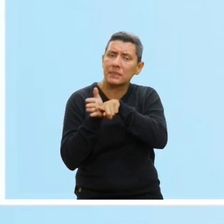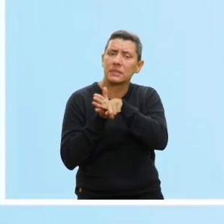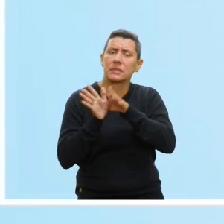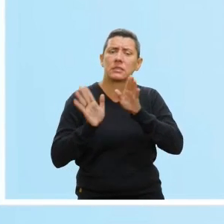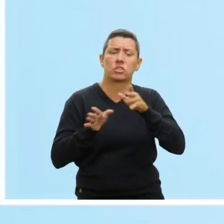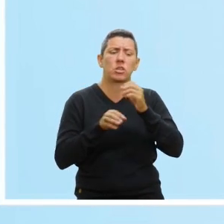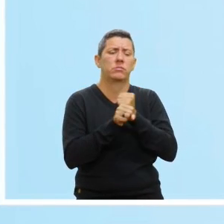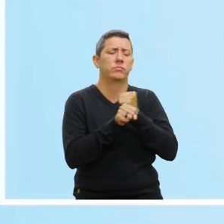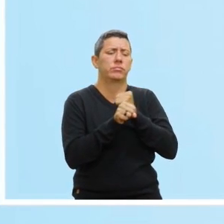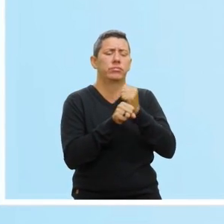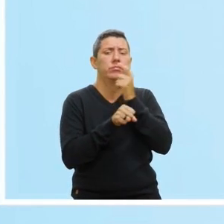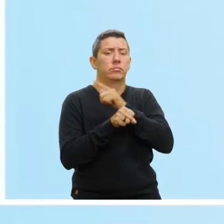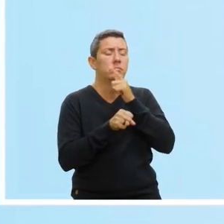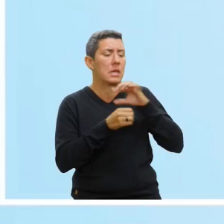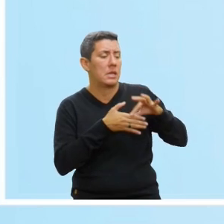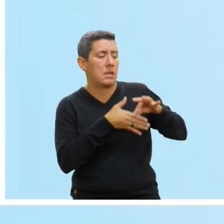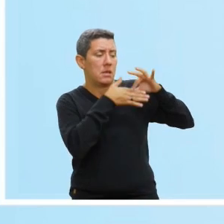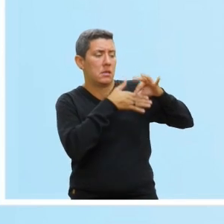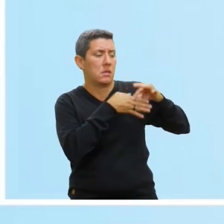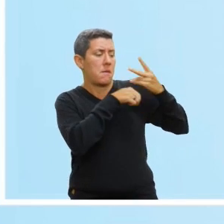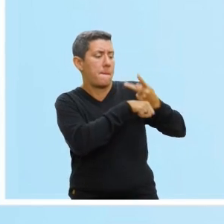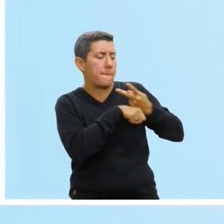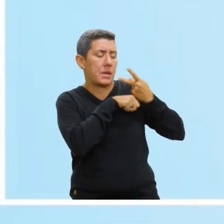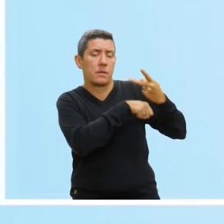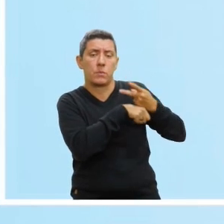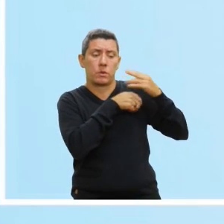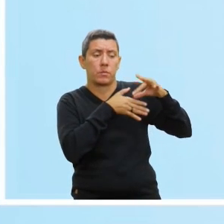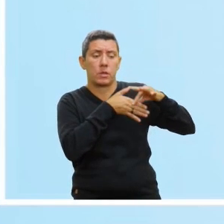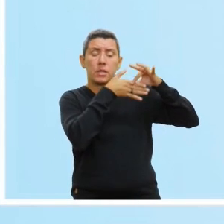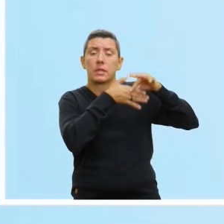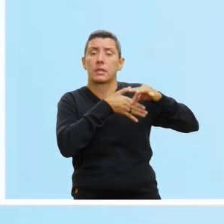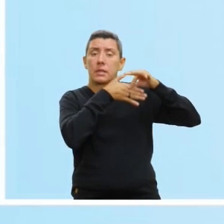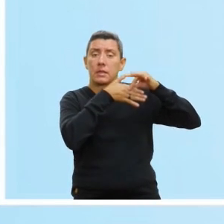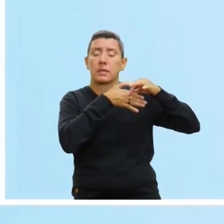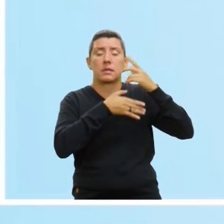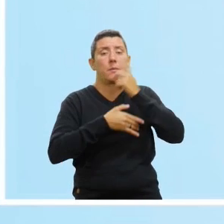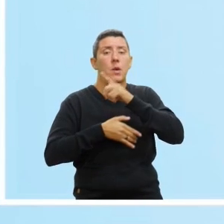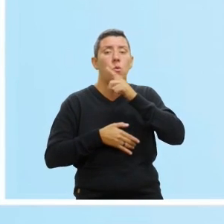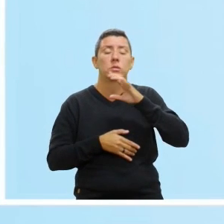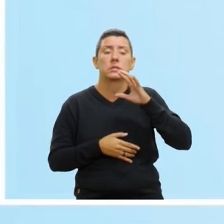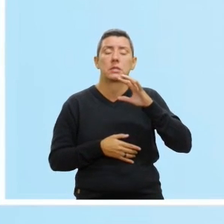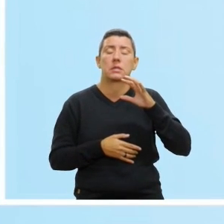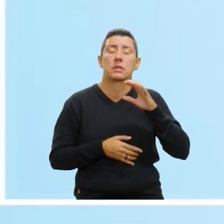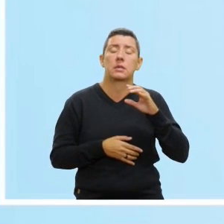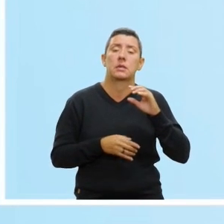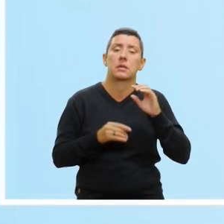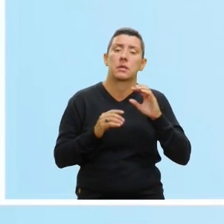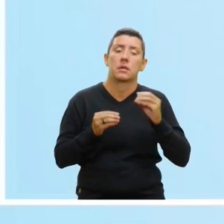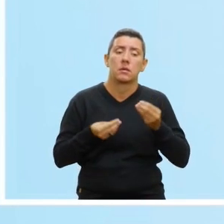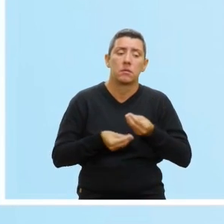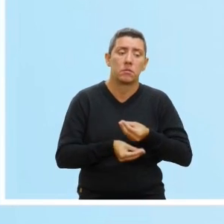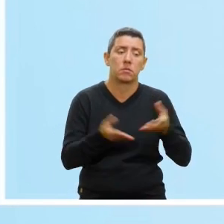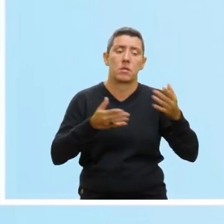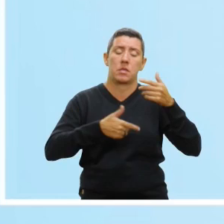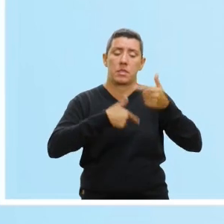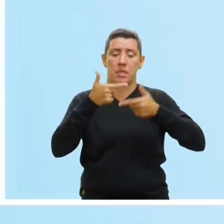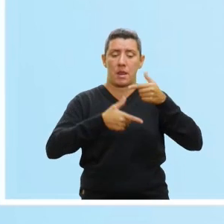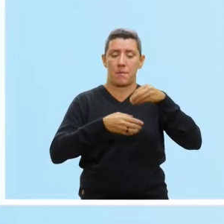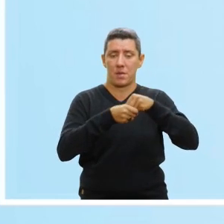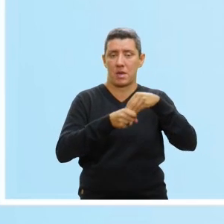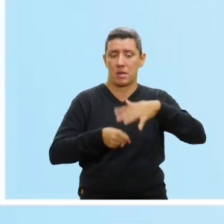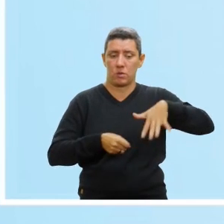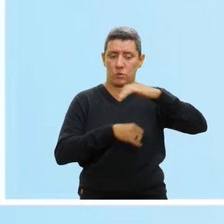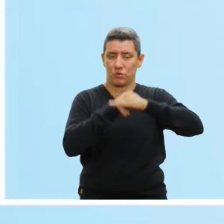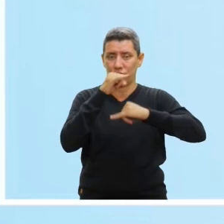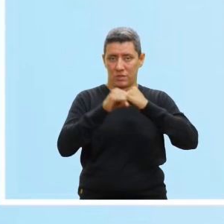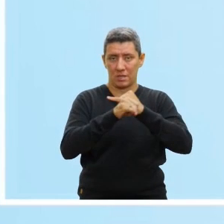líder, sendo a primeira a colocar determinadas funcionalidades em redes óticas. Tá? Então isso é